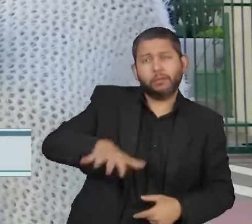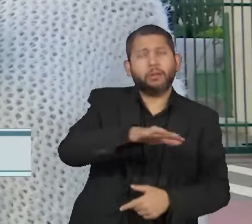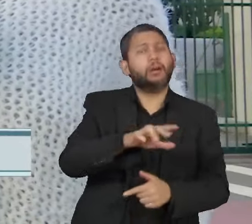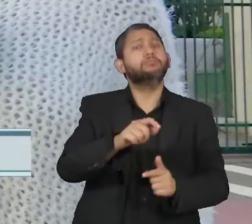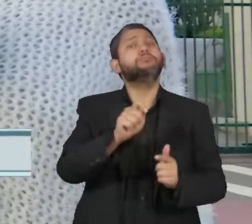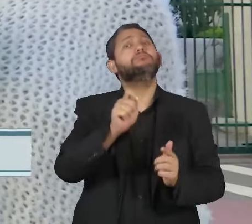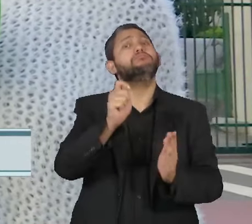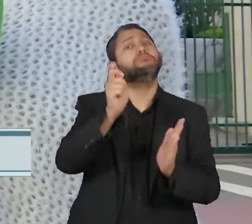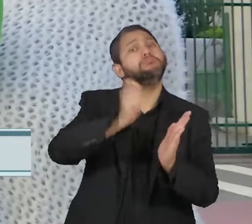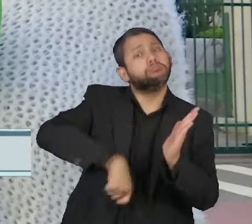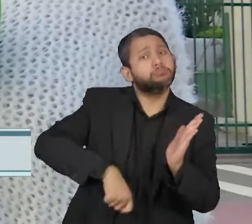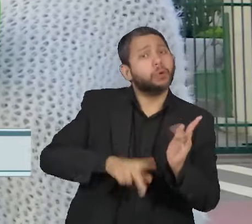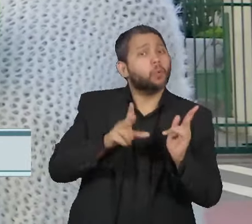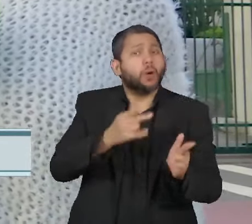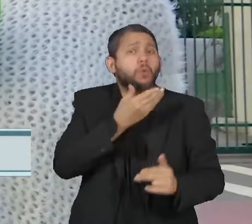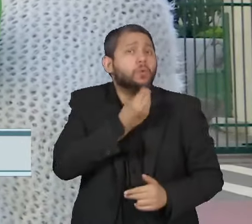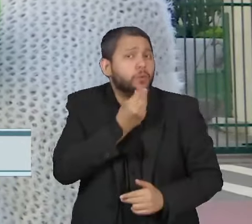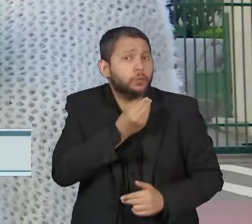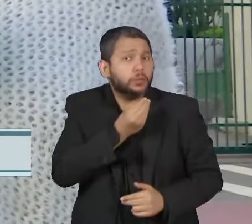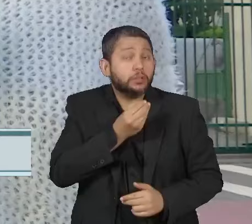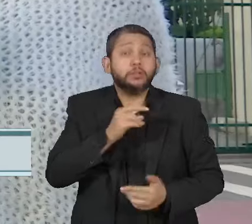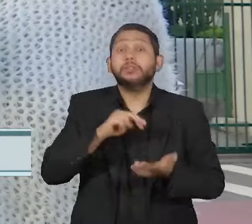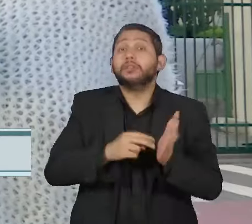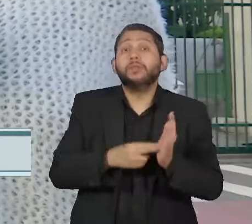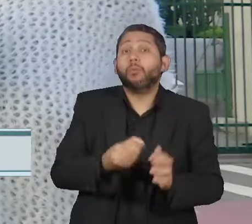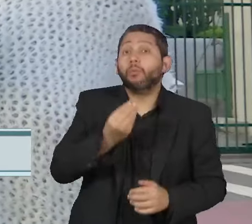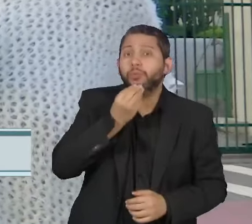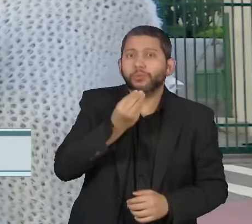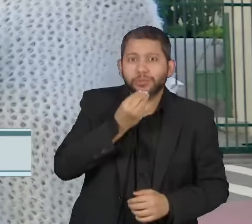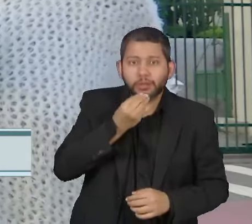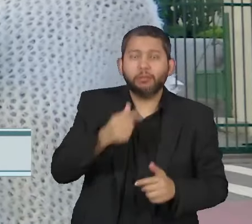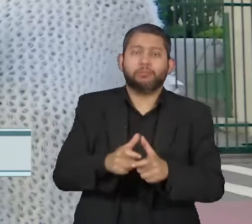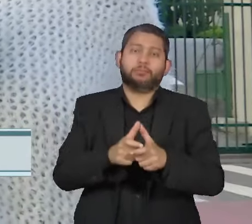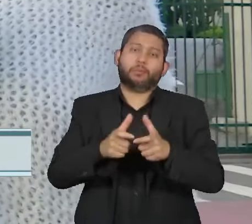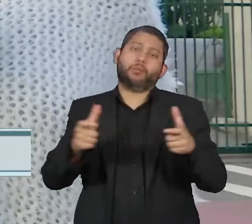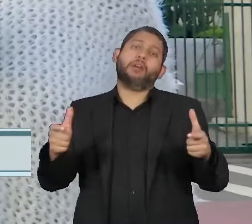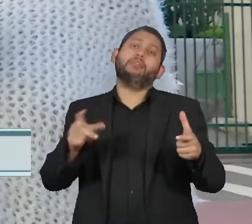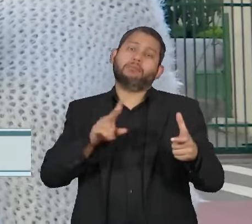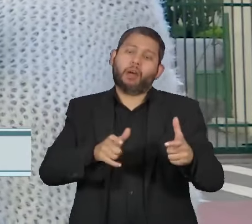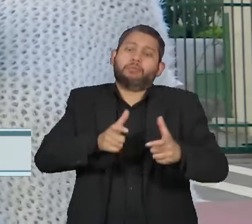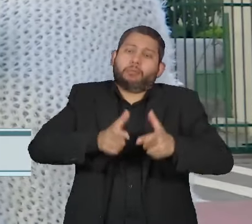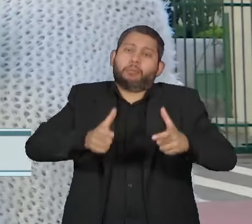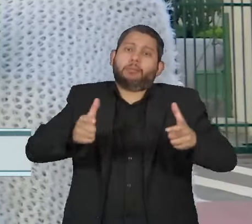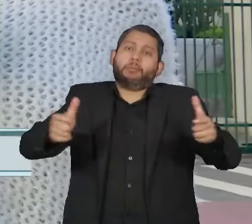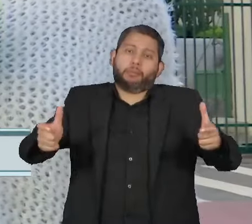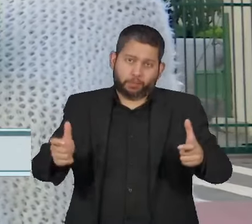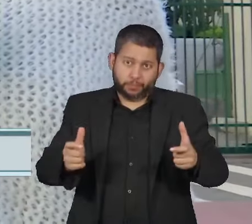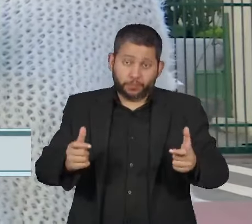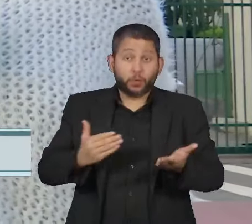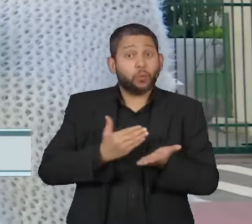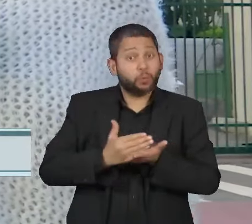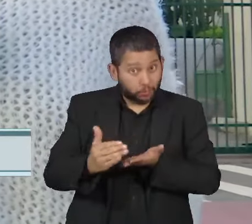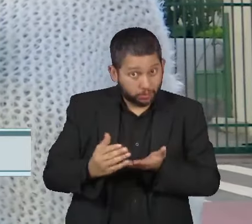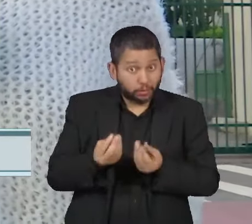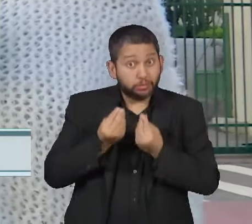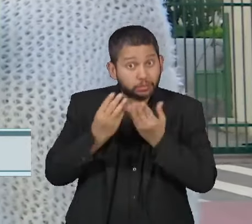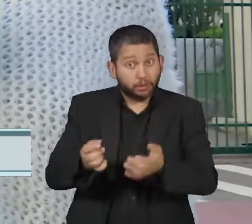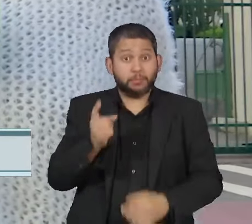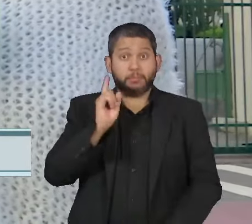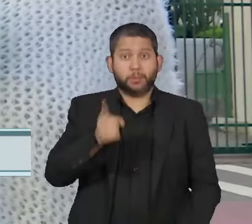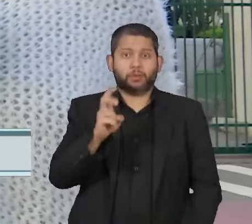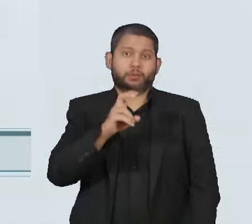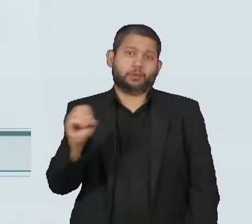alistamento, a exemplo dos homens, o número de oportunidades deve crescer gradativamente. Inicialmente, serão oferecidas